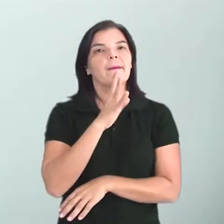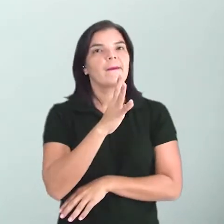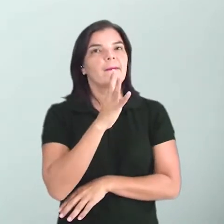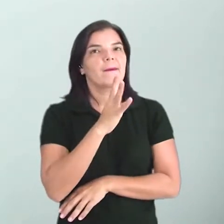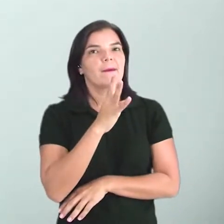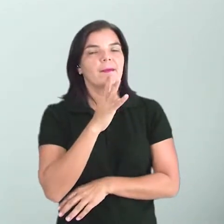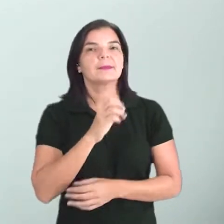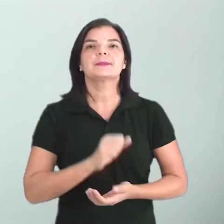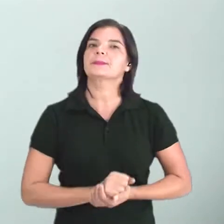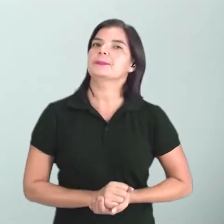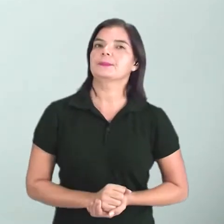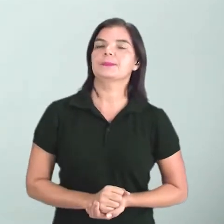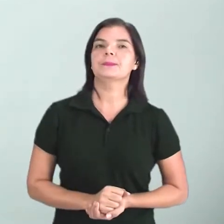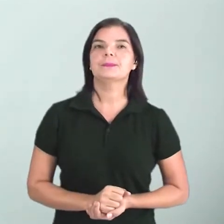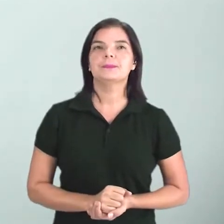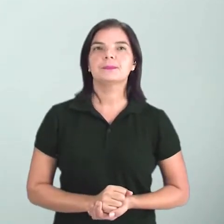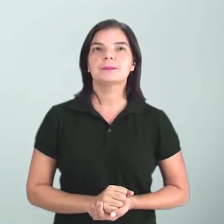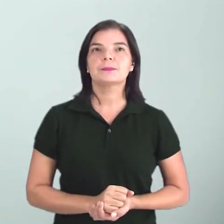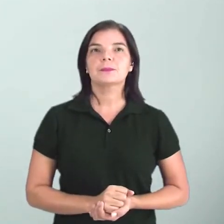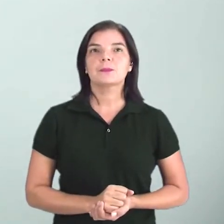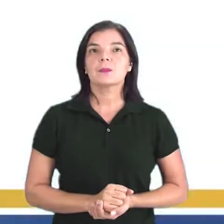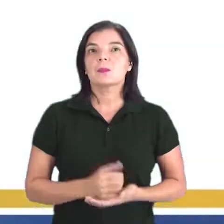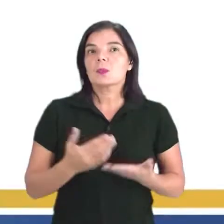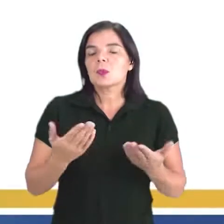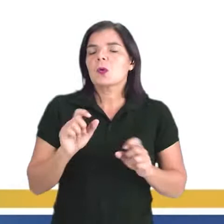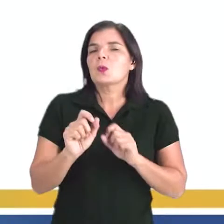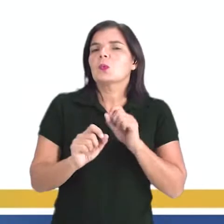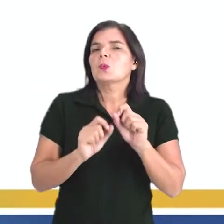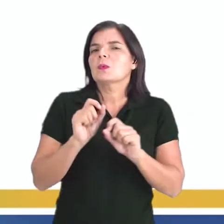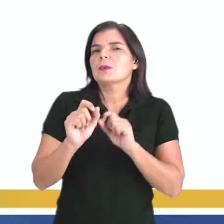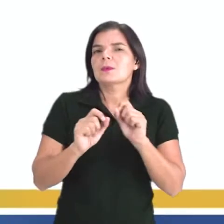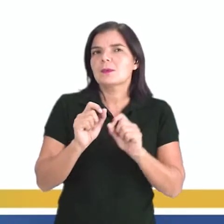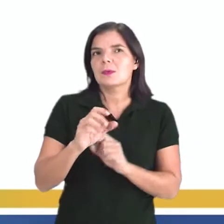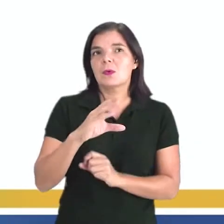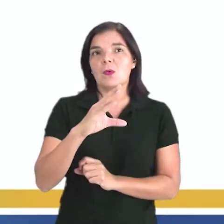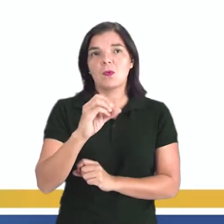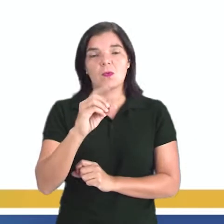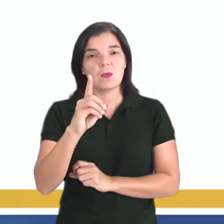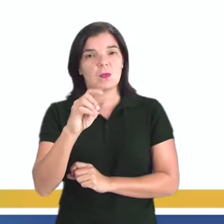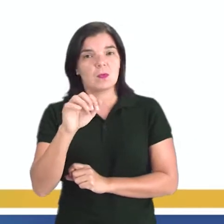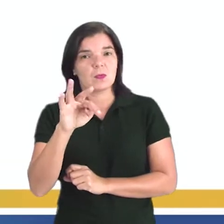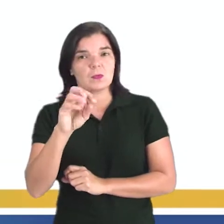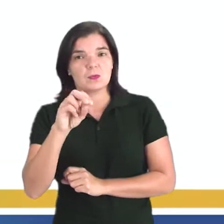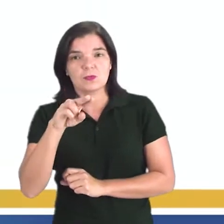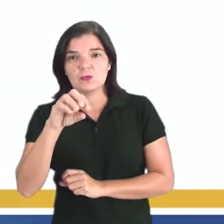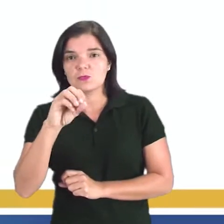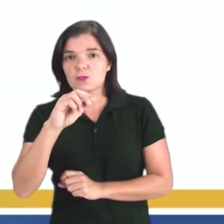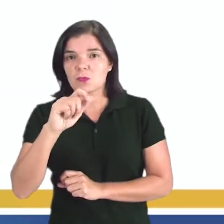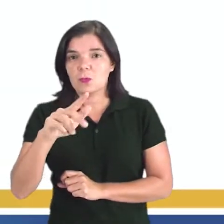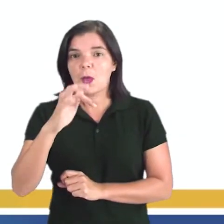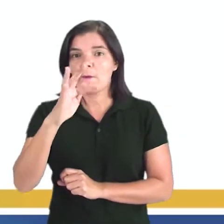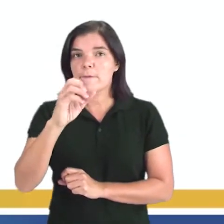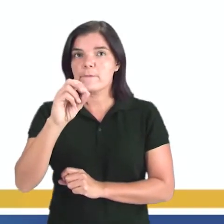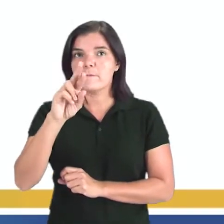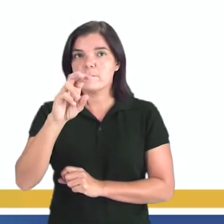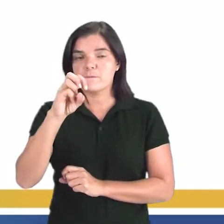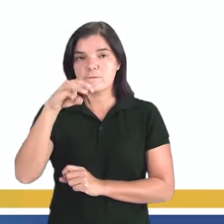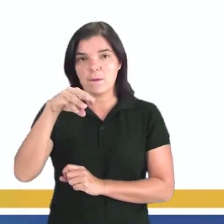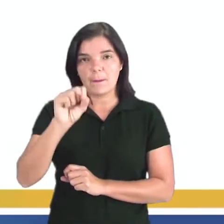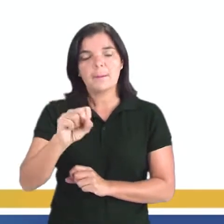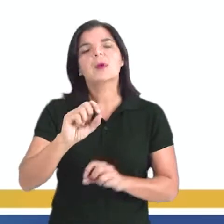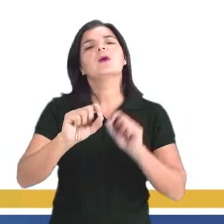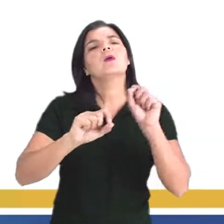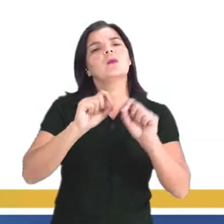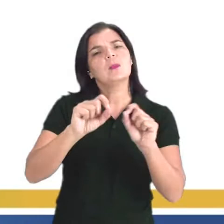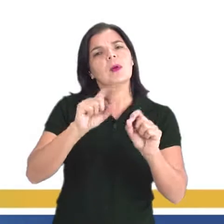como if clauses. Vamos lá? Então, o que são as conditional forms? O que são essas frases? Bom,